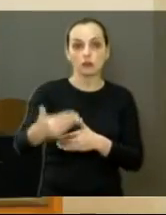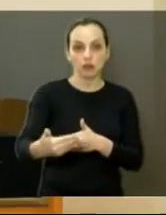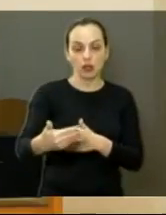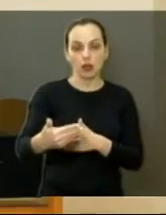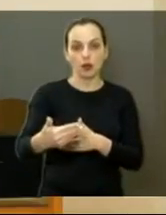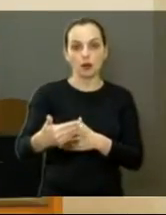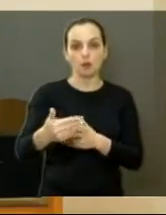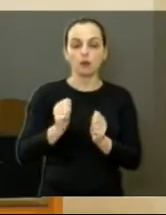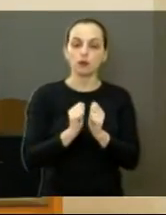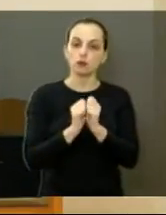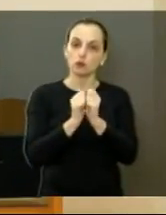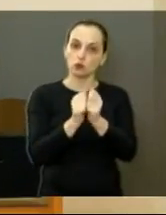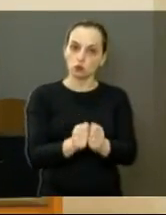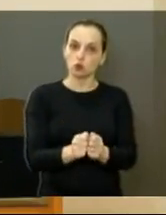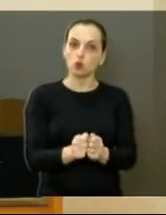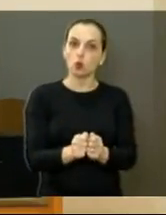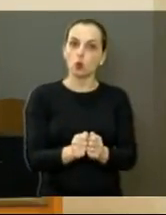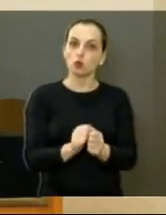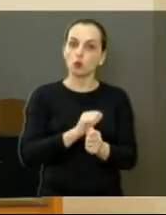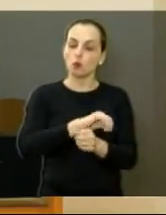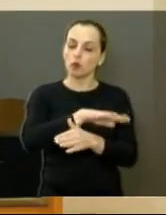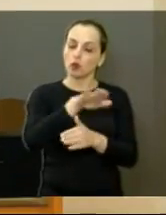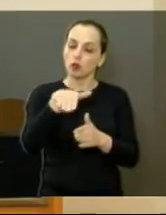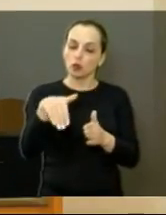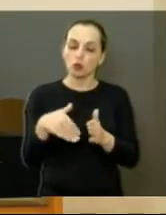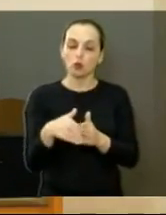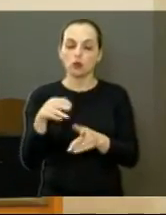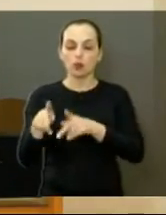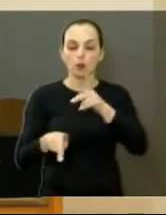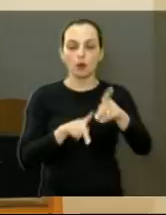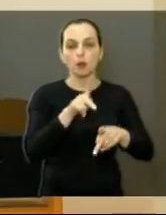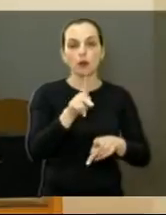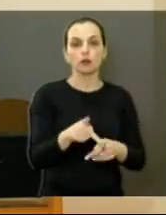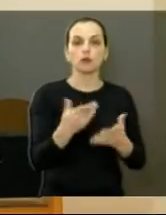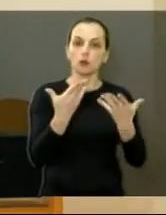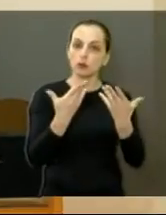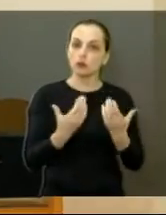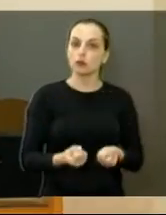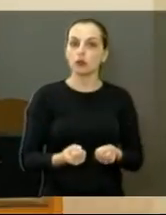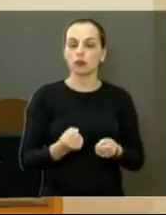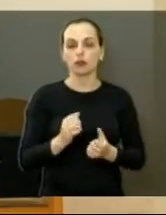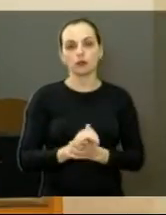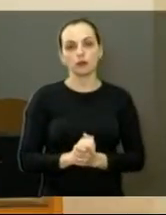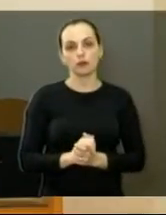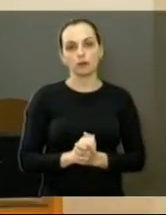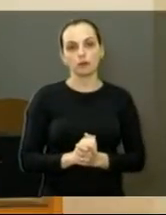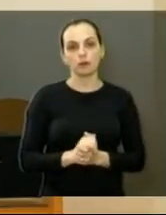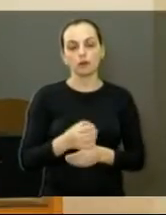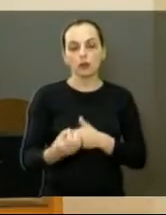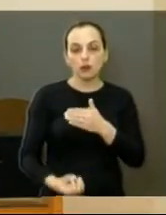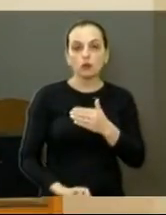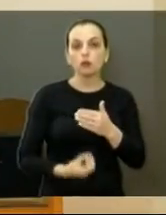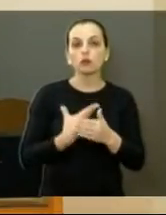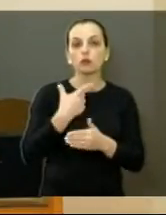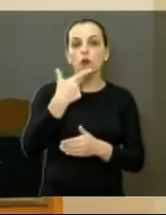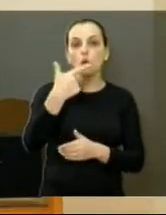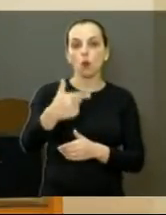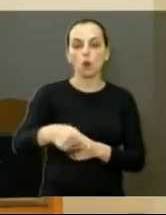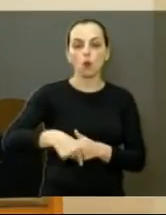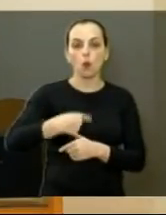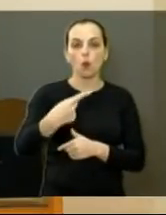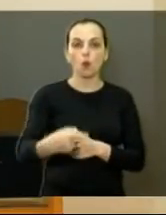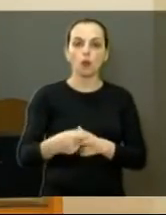com o consentimento de vocês todos, munícipes. Também aconteceu outra reunião